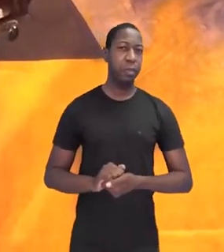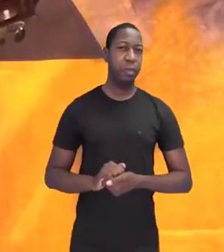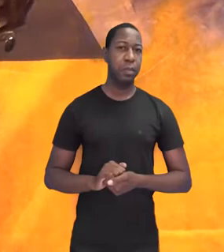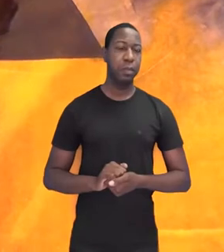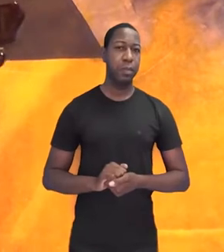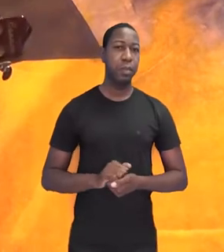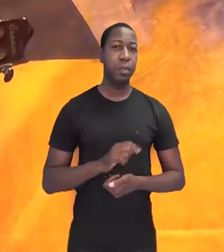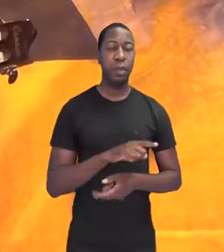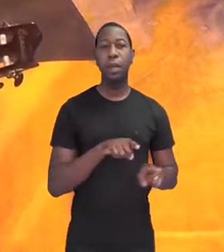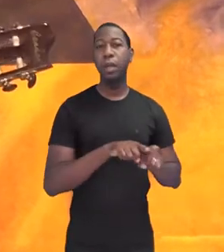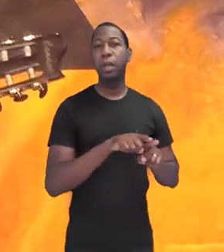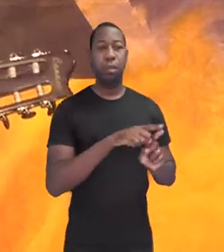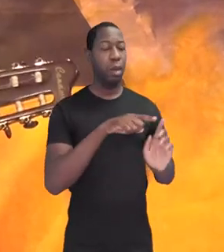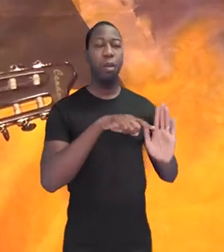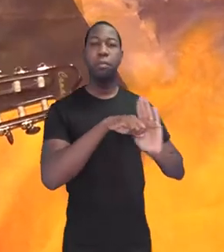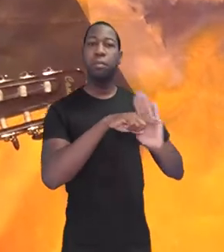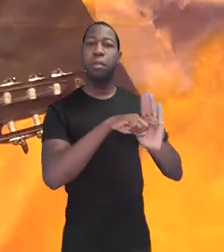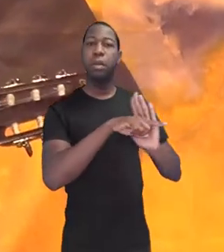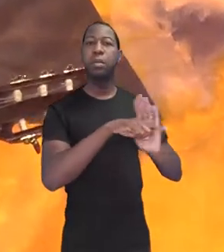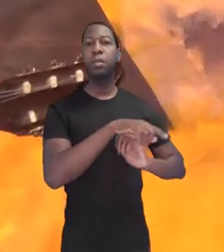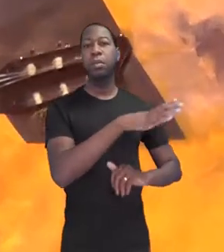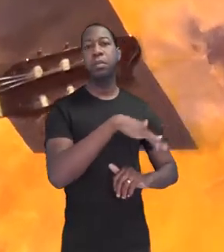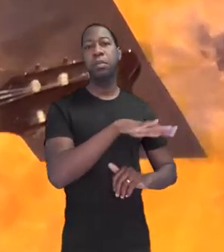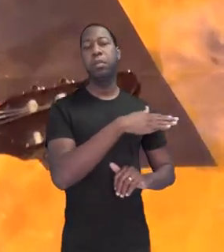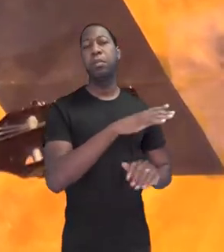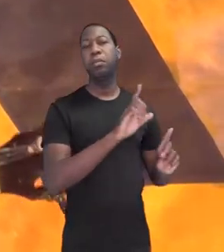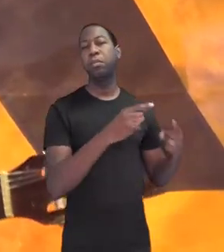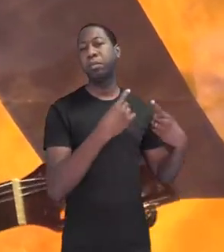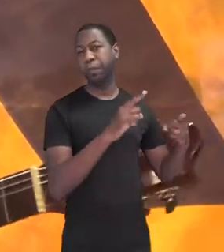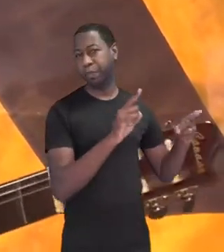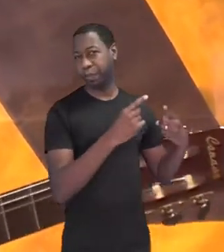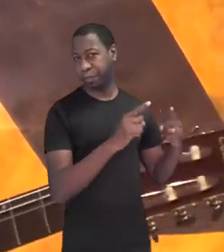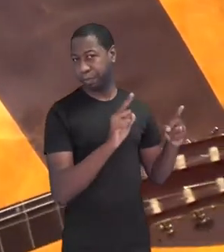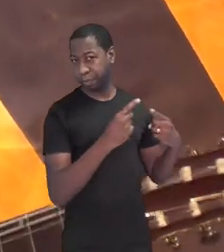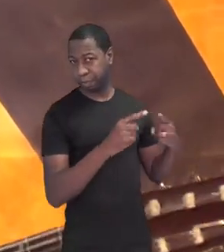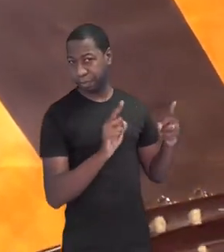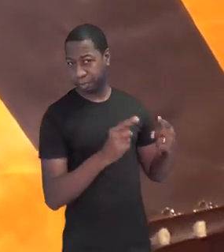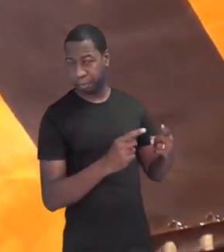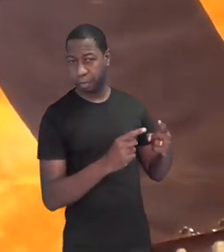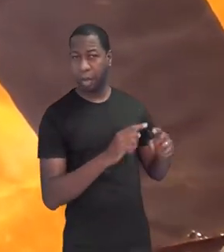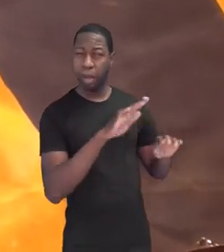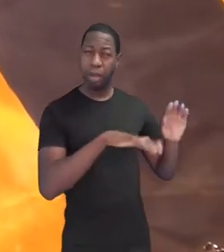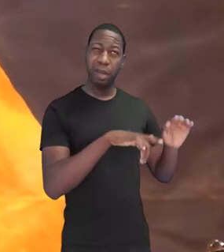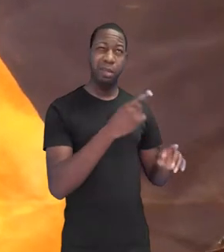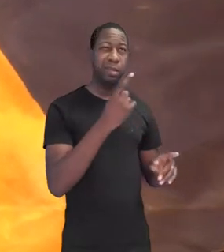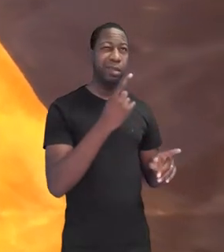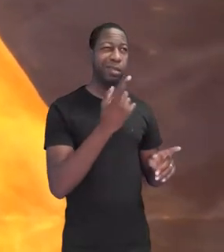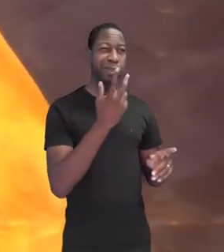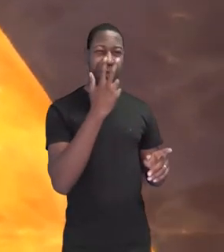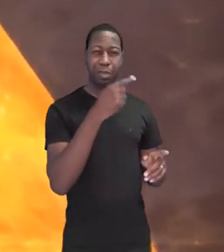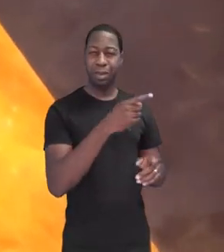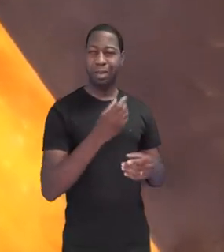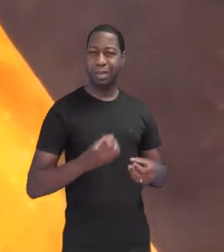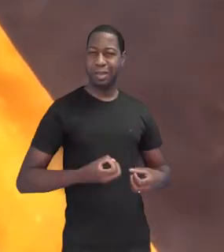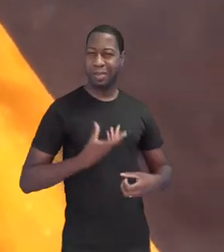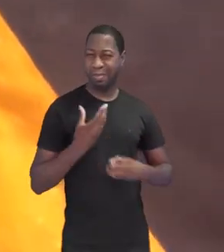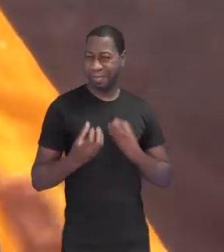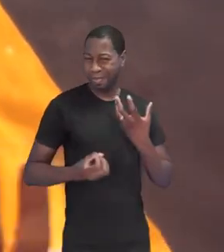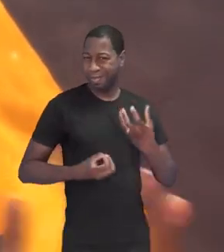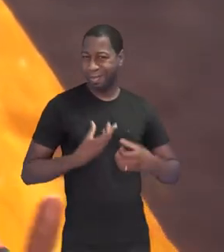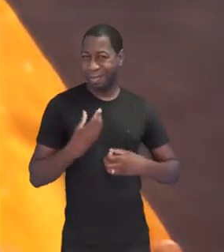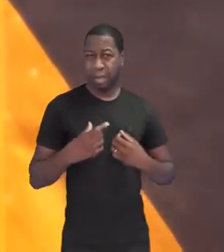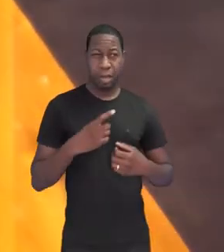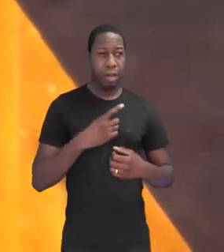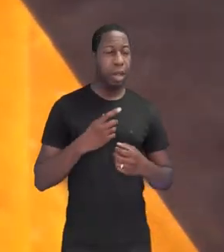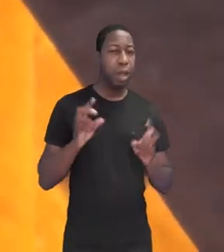foi um pesquisador de música. Talvez por isso, muitas das suas poesias têm o